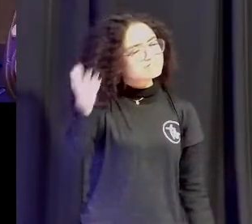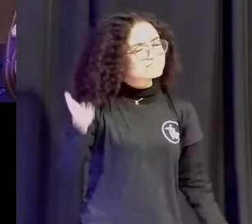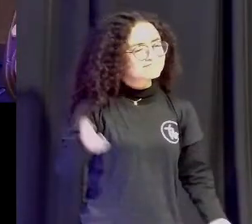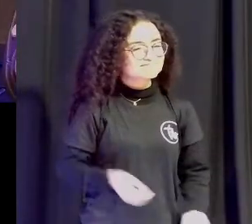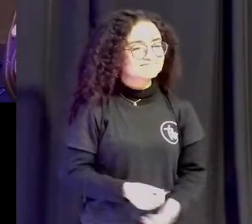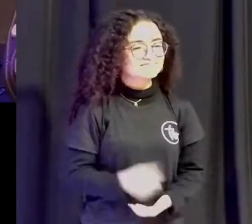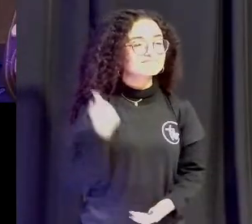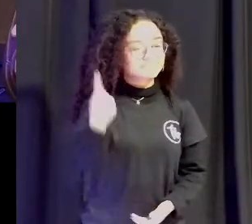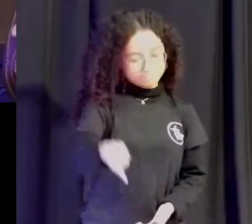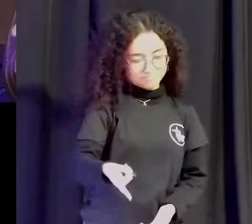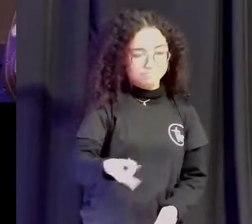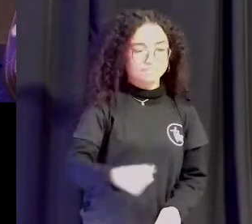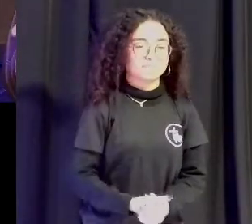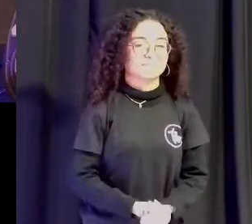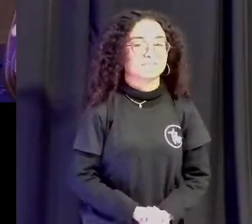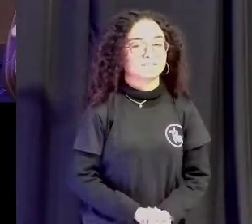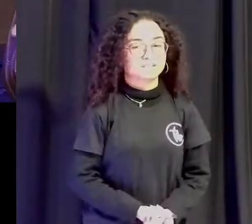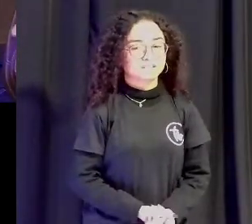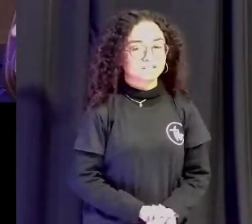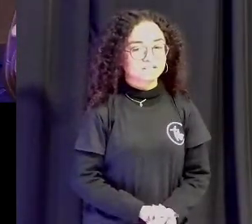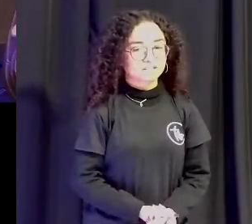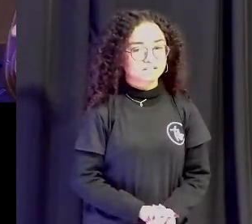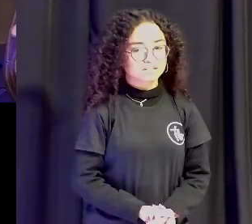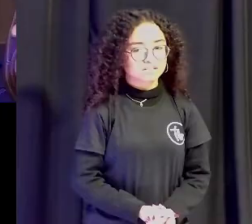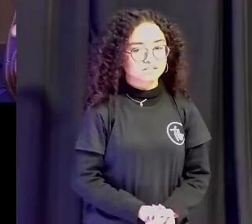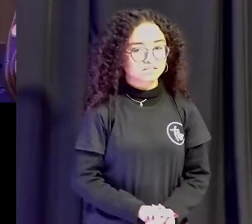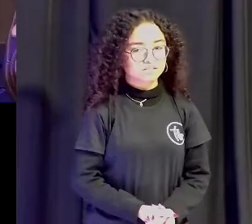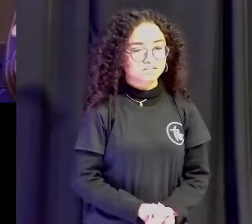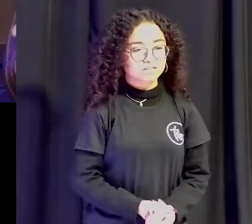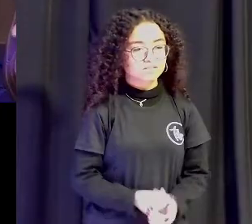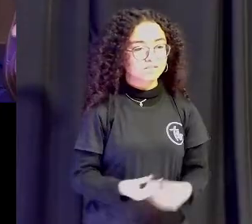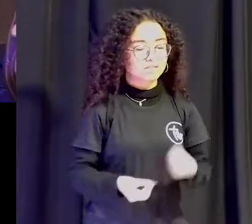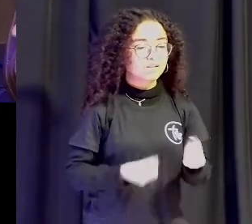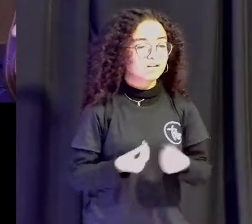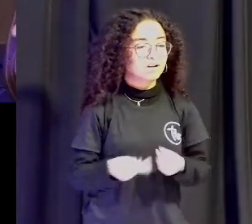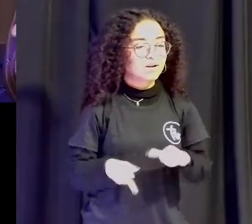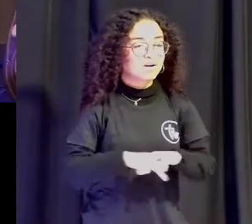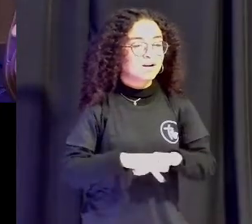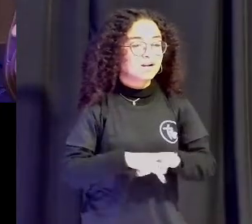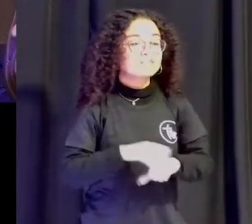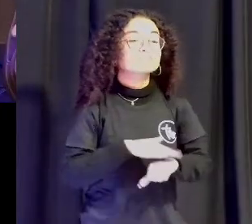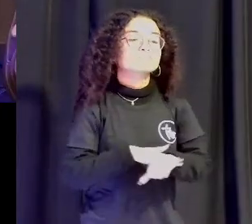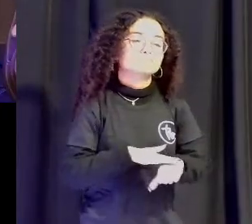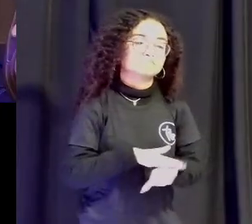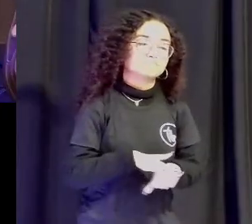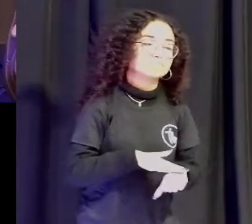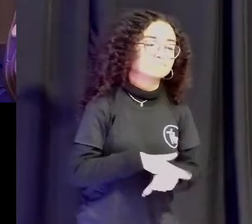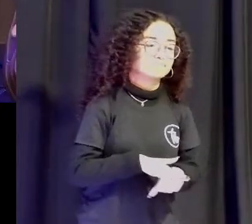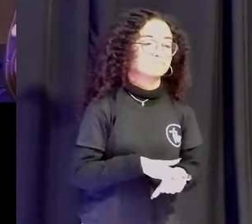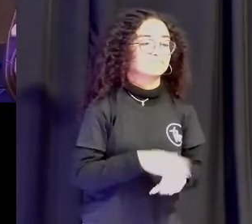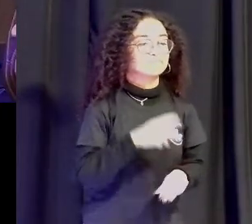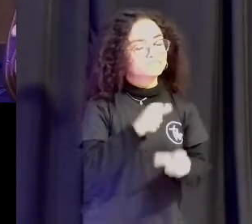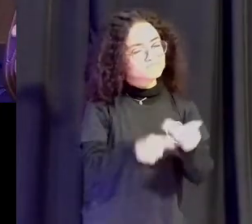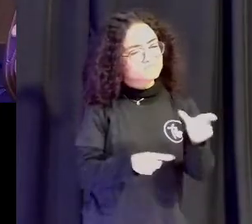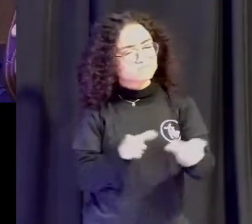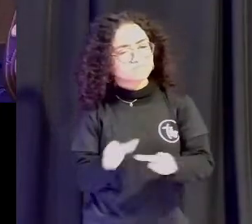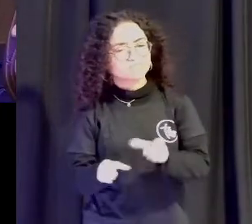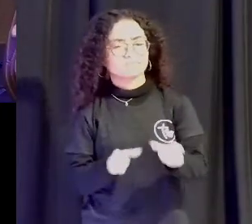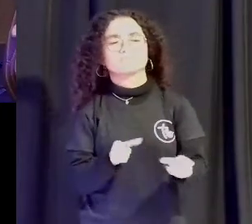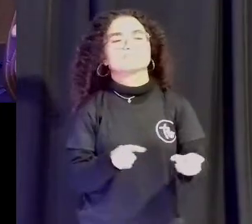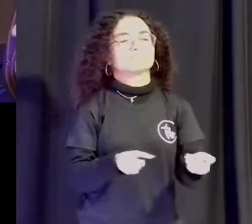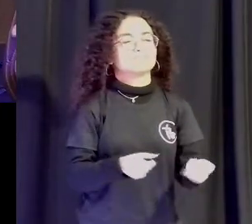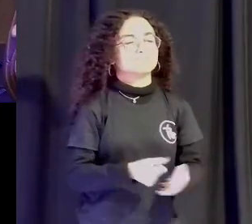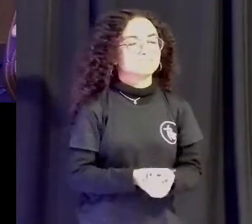Falaremos sobre o que se deu aqui, como Pedro conversou com aquelas pessoas que se